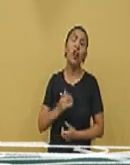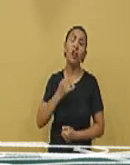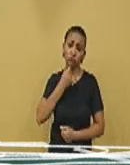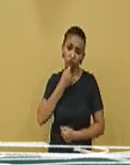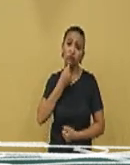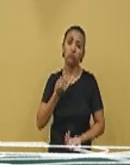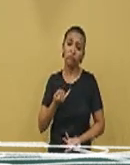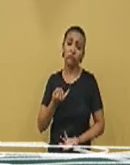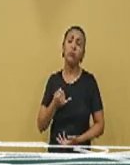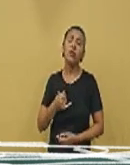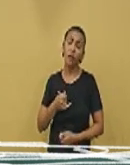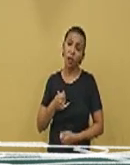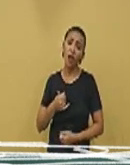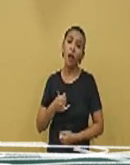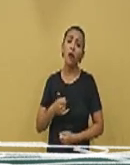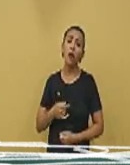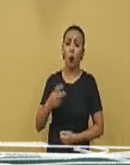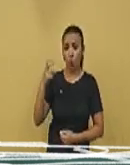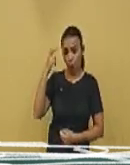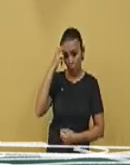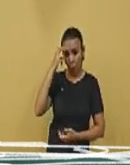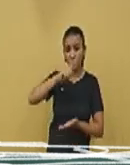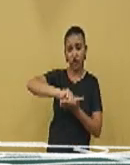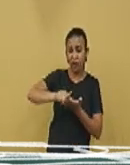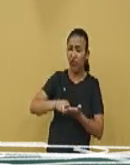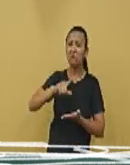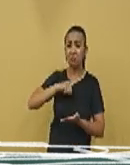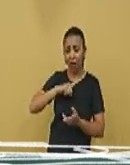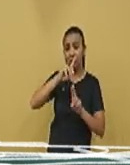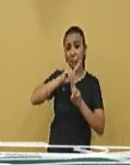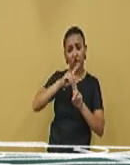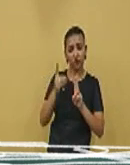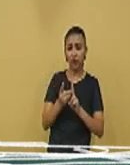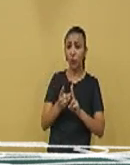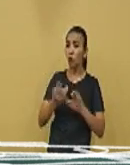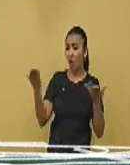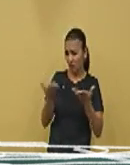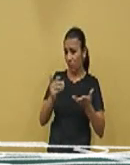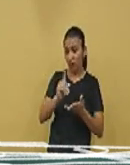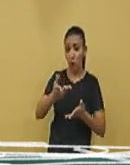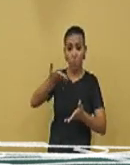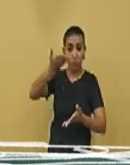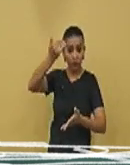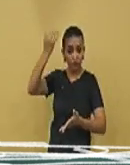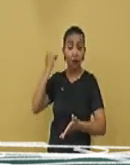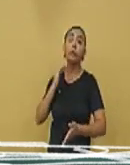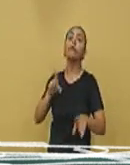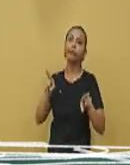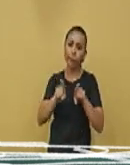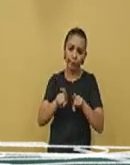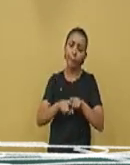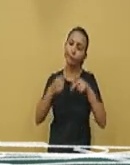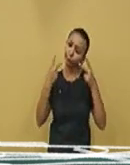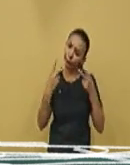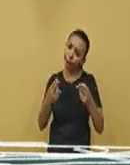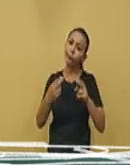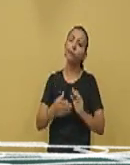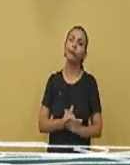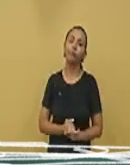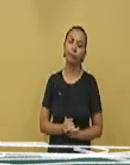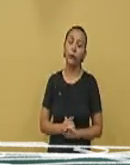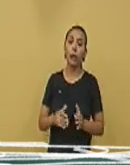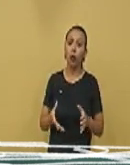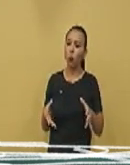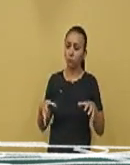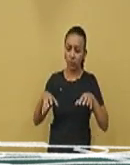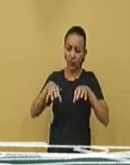cultura de gestão que existe na UFGD desde o seu início. Né? Não é nessa gestão, não. Das gestões passadas também. Né? Então, a